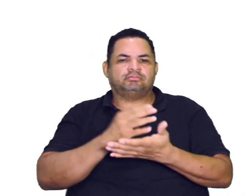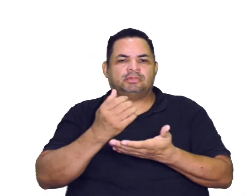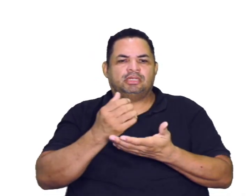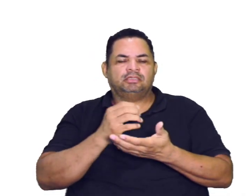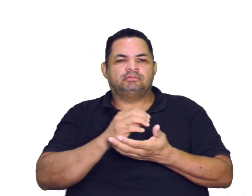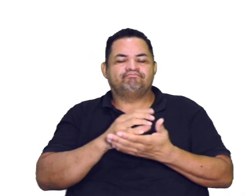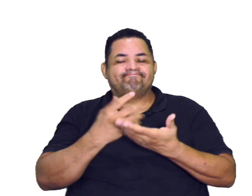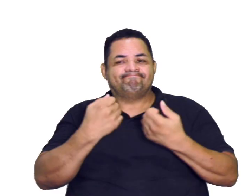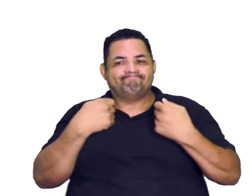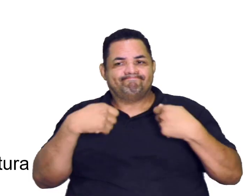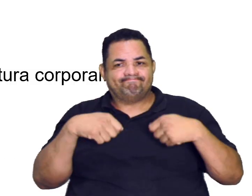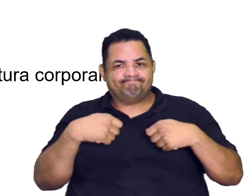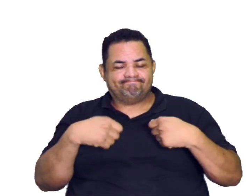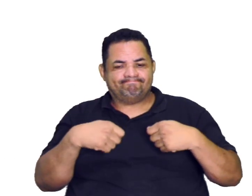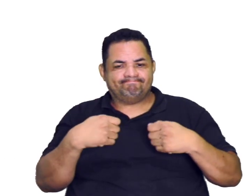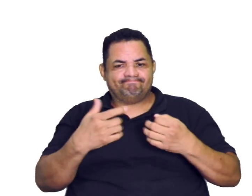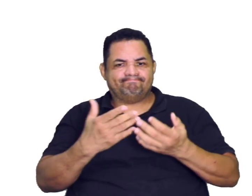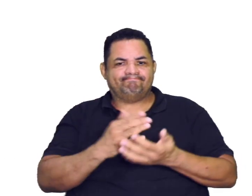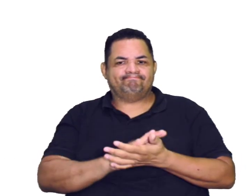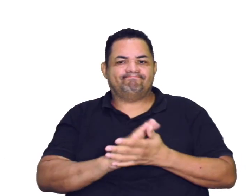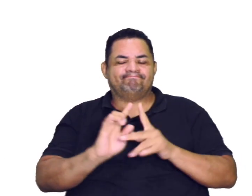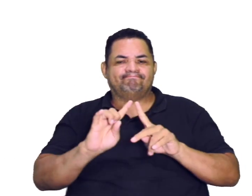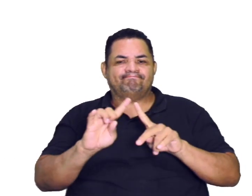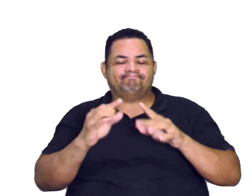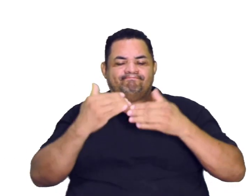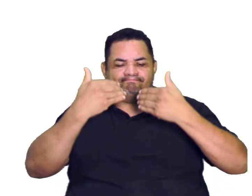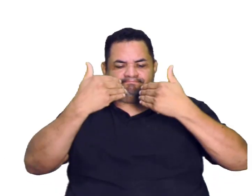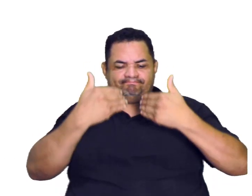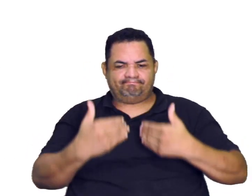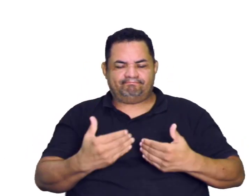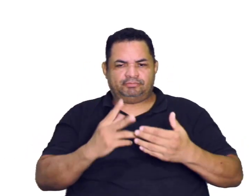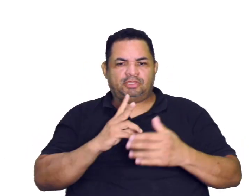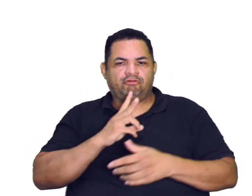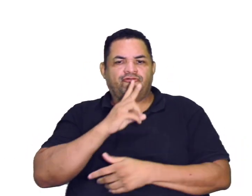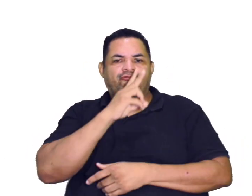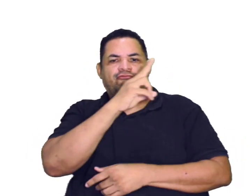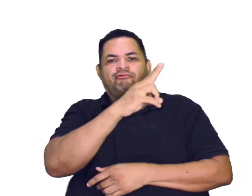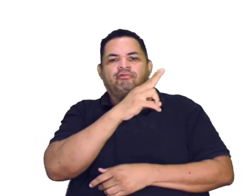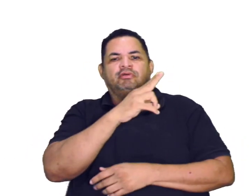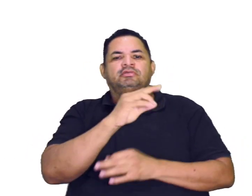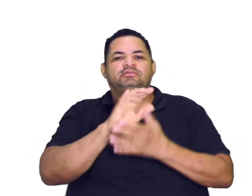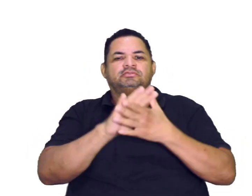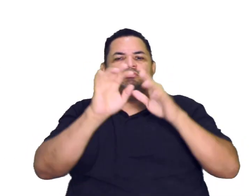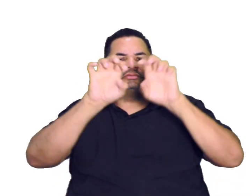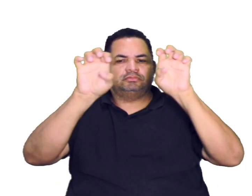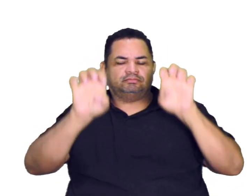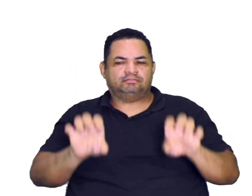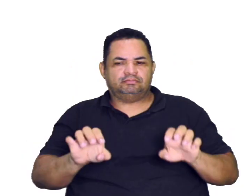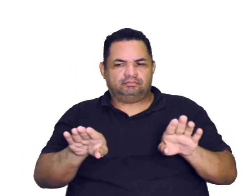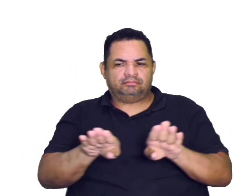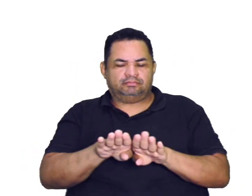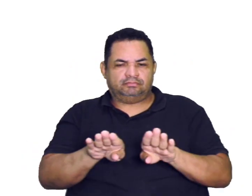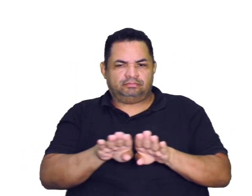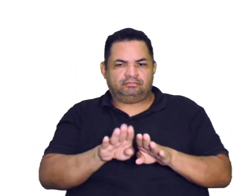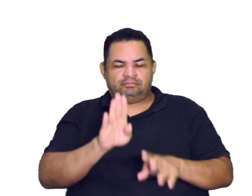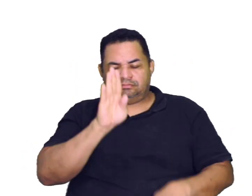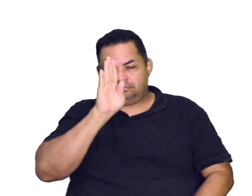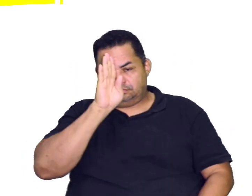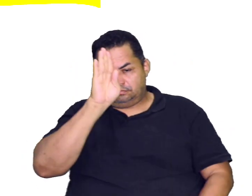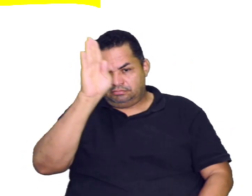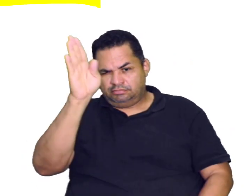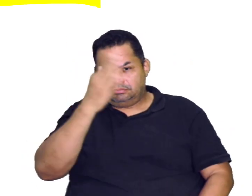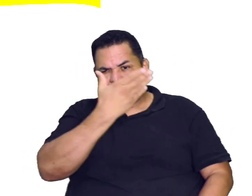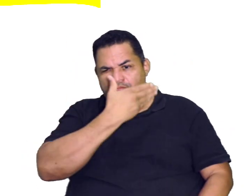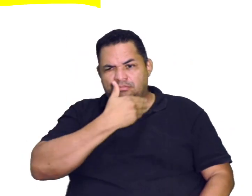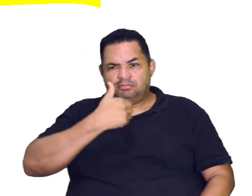impactos necessários que ele precisa, mas eu vou estar fortalecendo essa estrutura. Também,